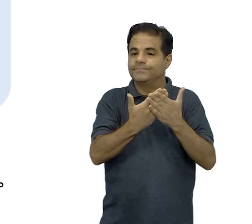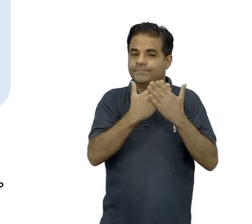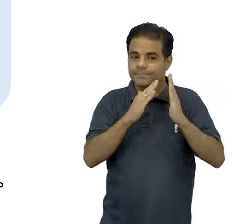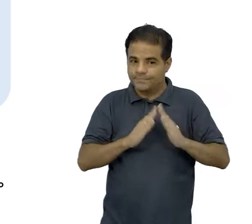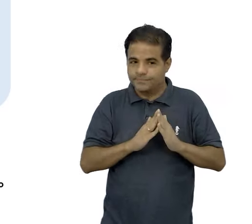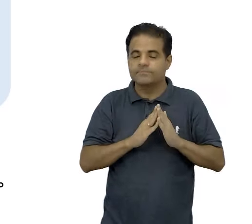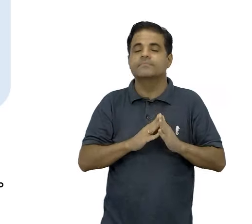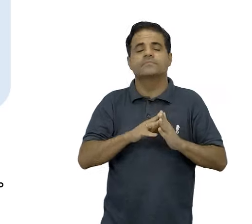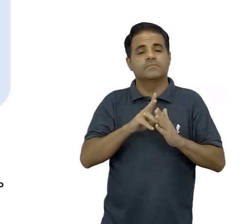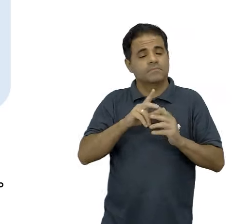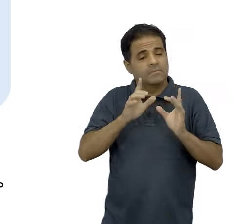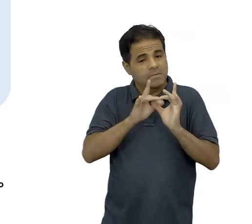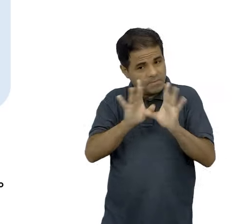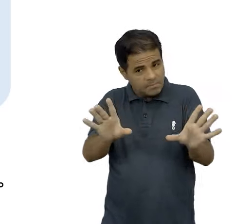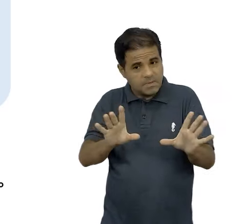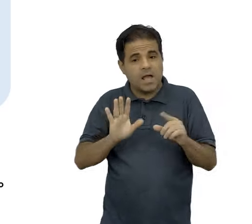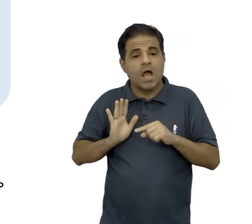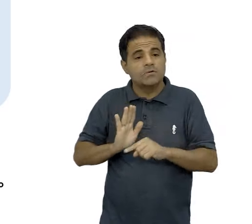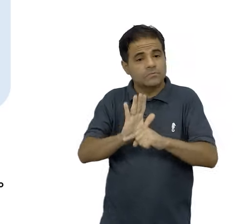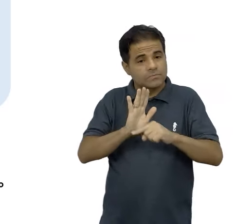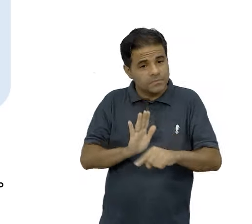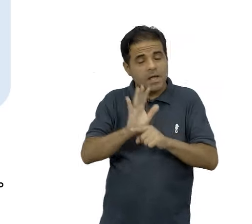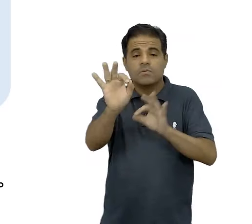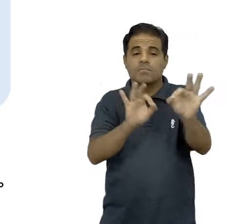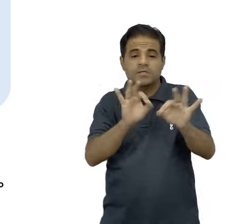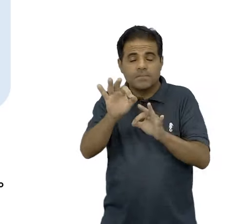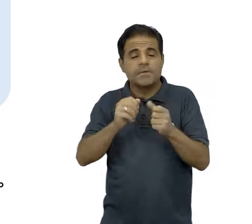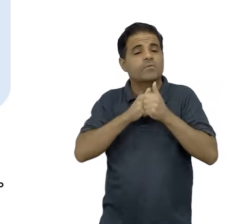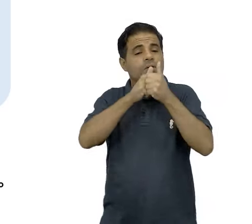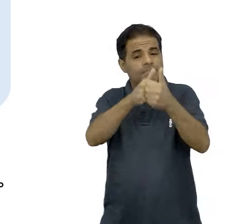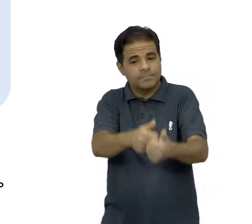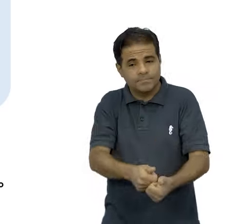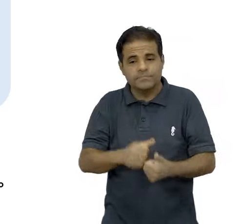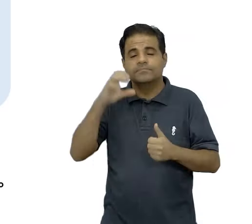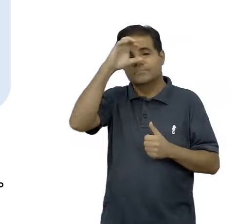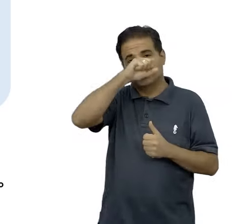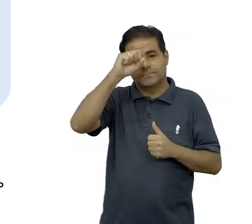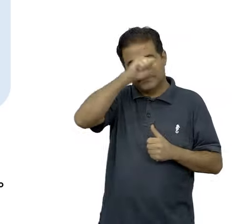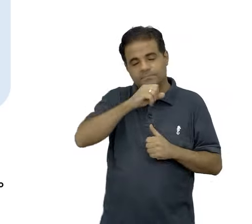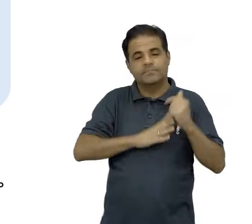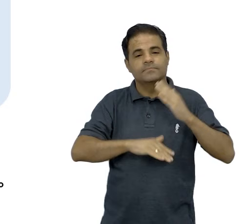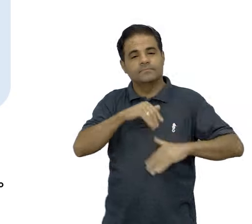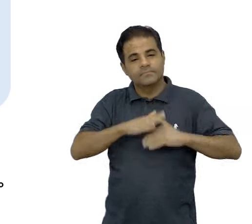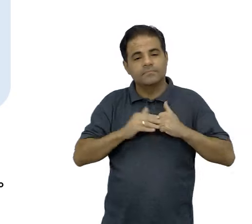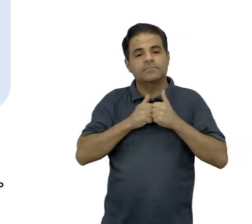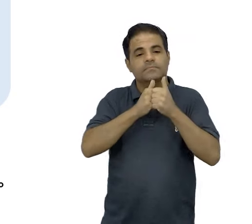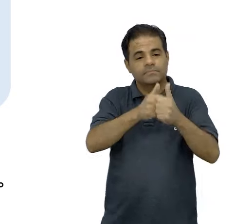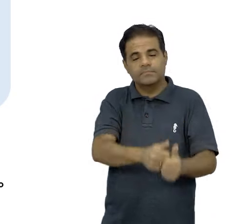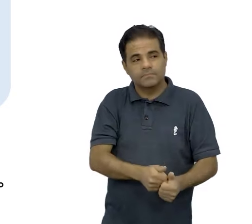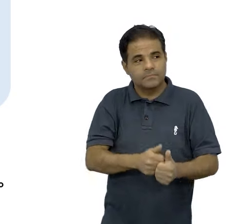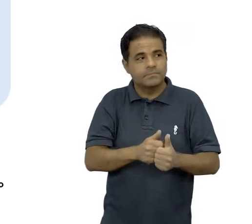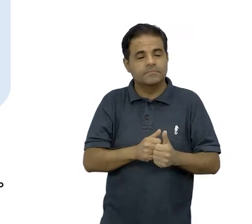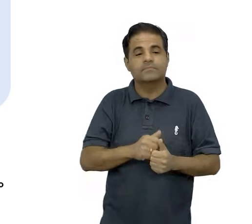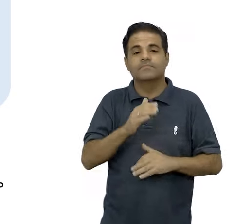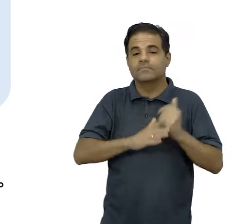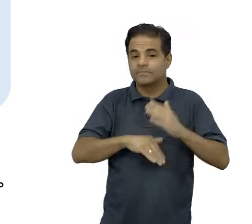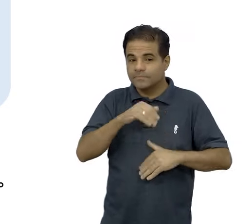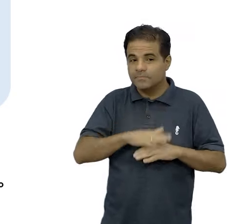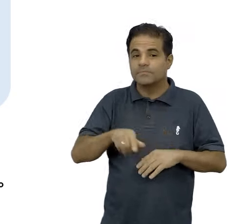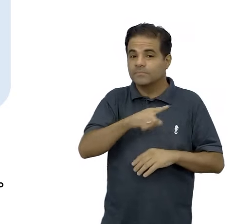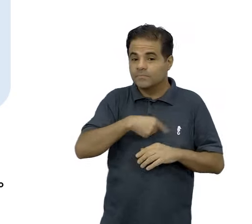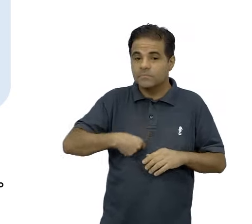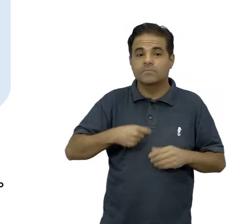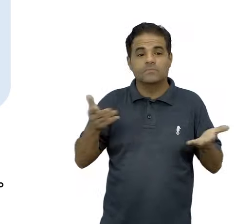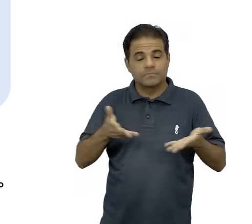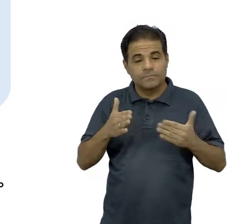escola que permitem ajudar no planejamento e no acompanhamento da aprendizagem dos estudantes. Então, agora a gente